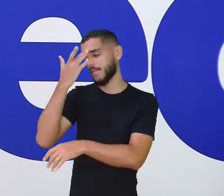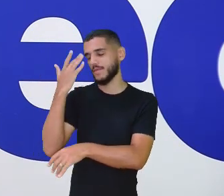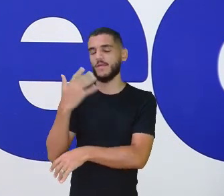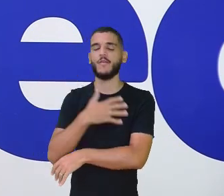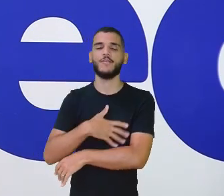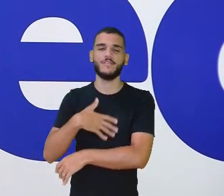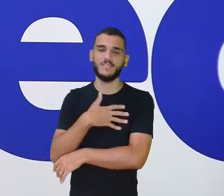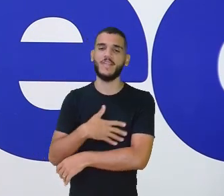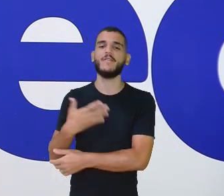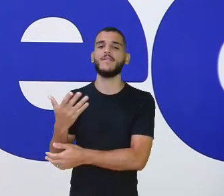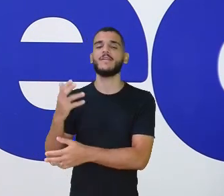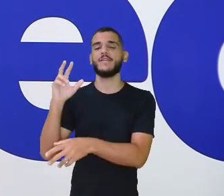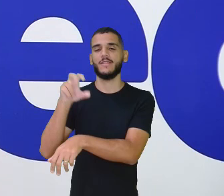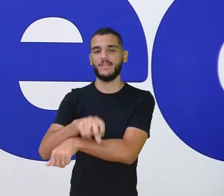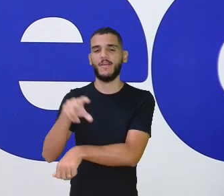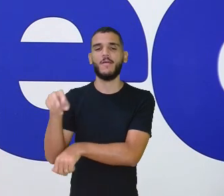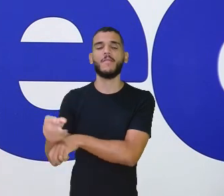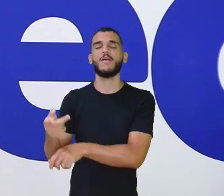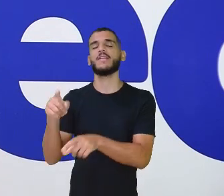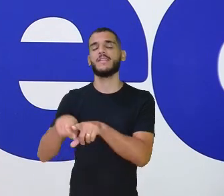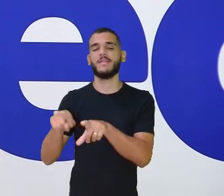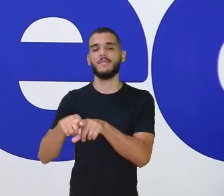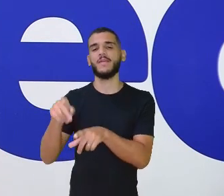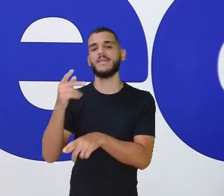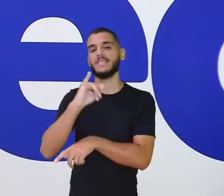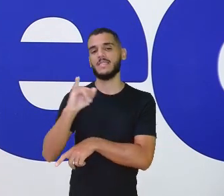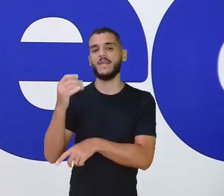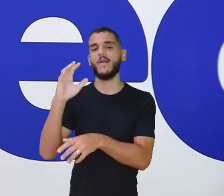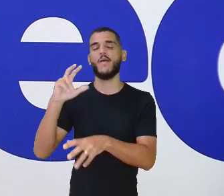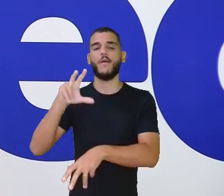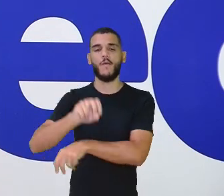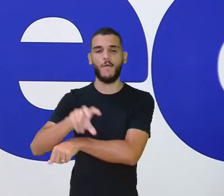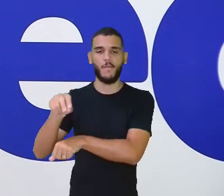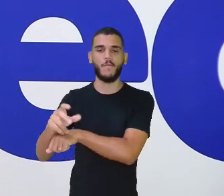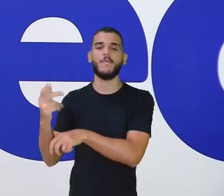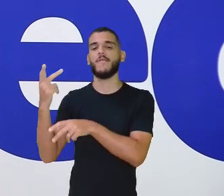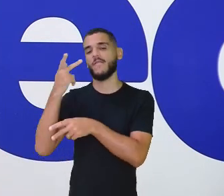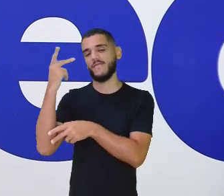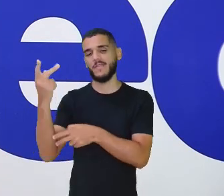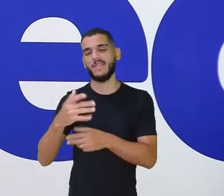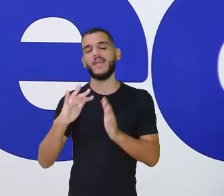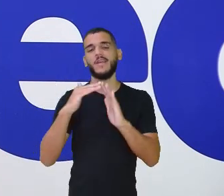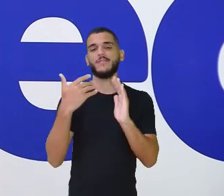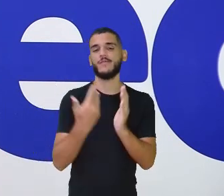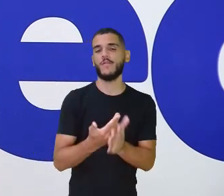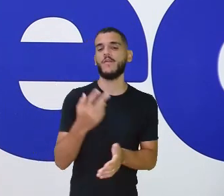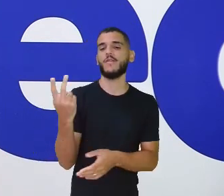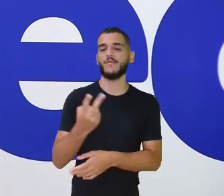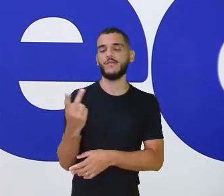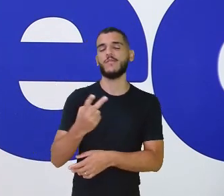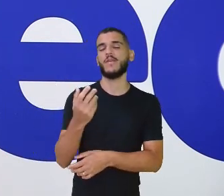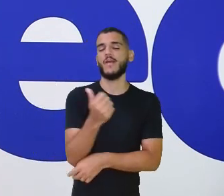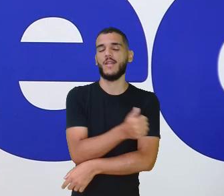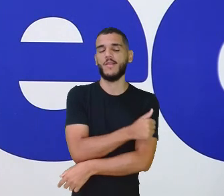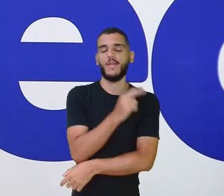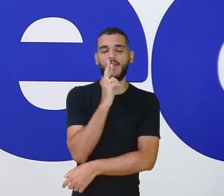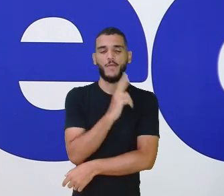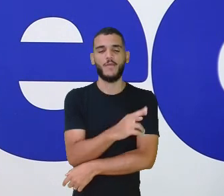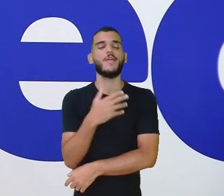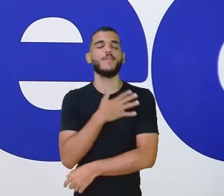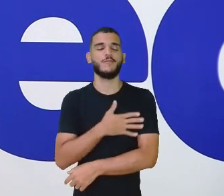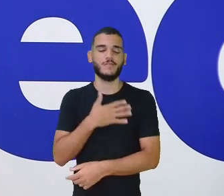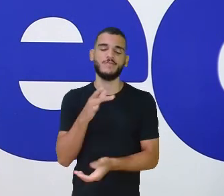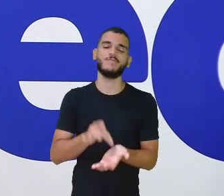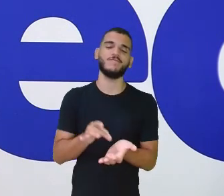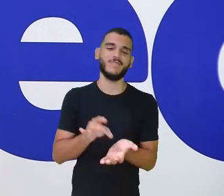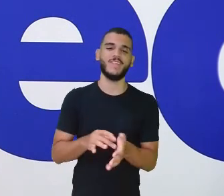o Nau já tinha ido visitar a sua escola. A Ana e o Lucas disseram que sim, estavam gostando muito. E você? Depois você responde